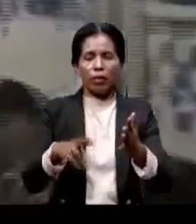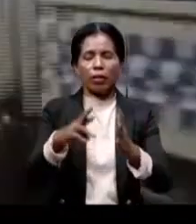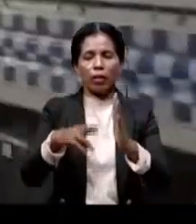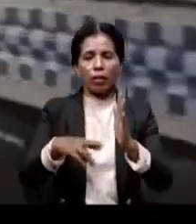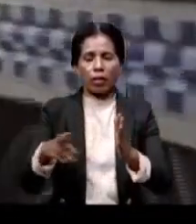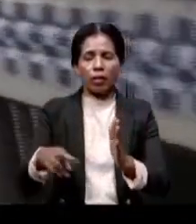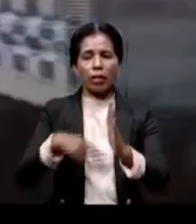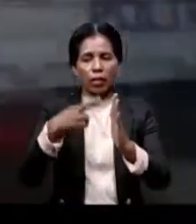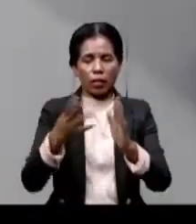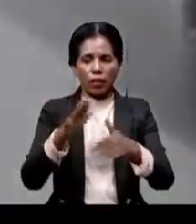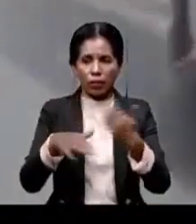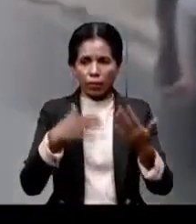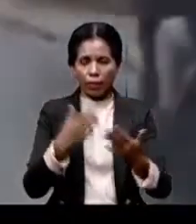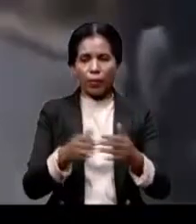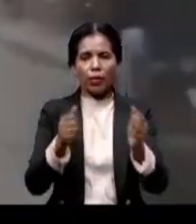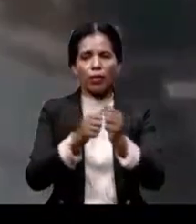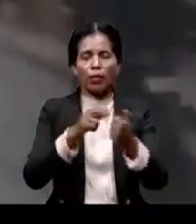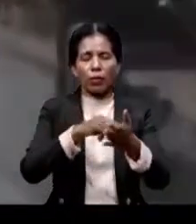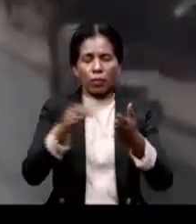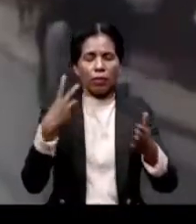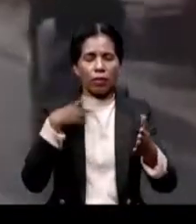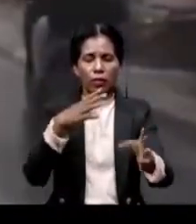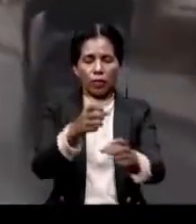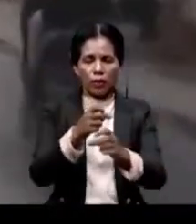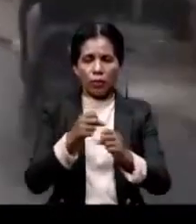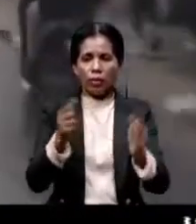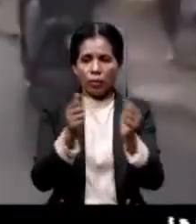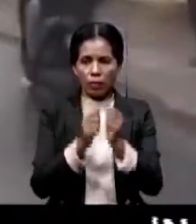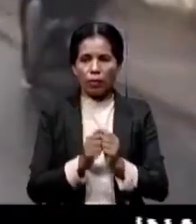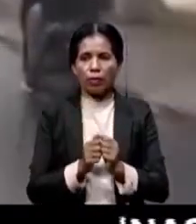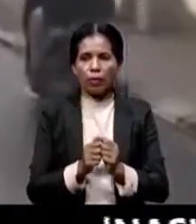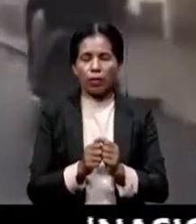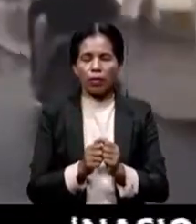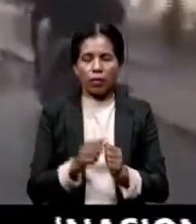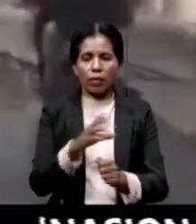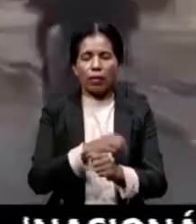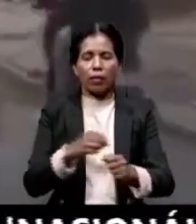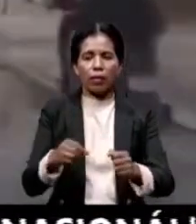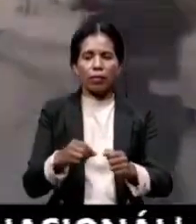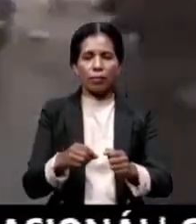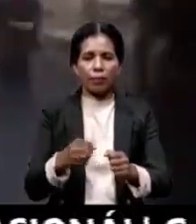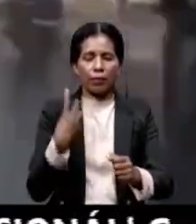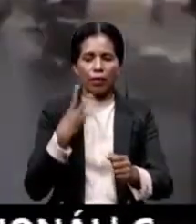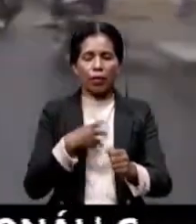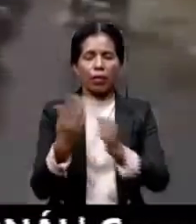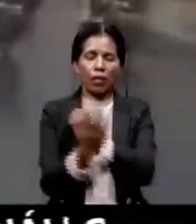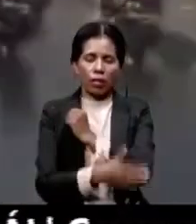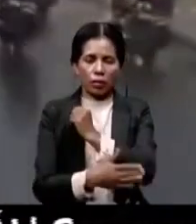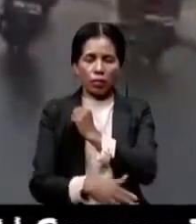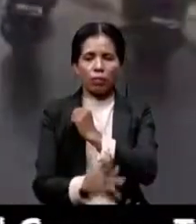sranya. I ho numero nebe maka ita prende ne iha zogu tolu nebe maka hosi nasang